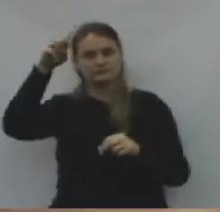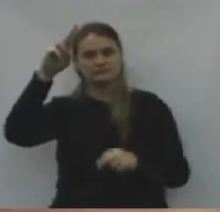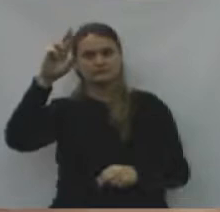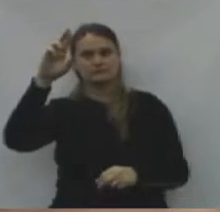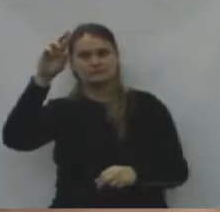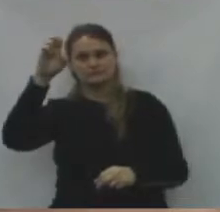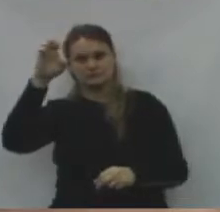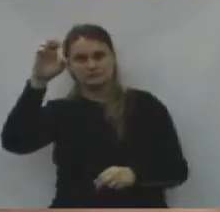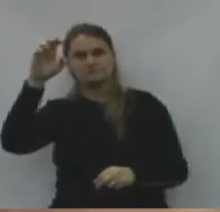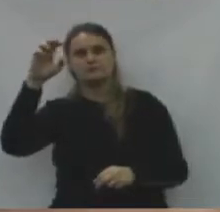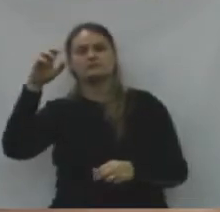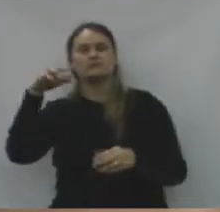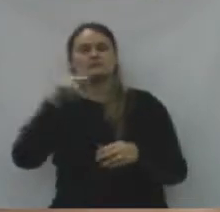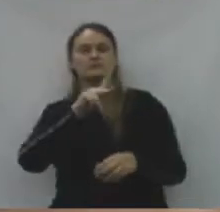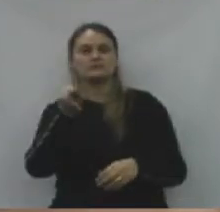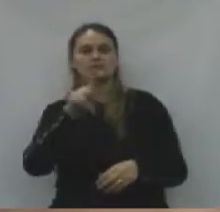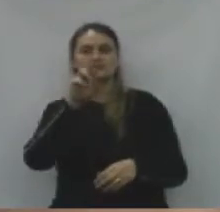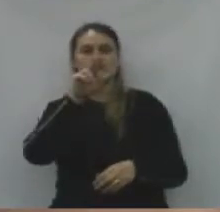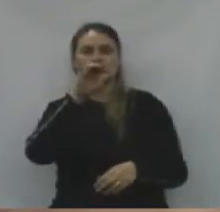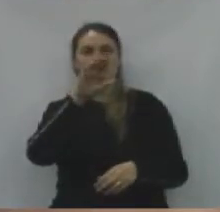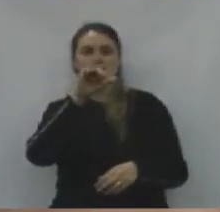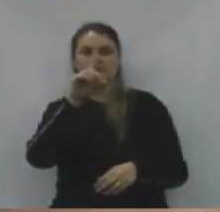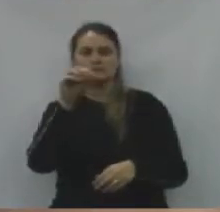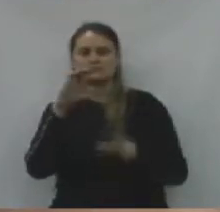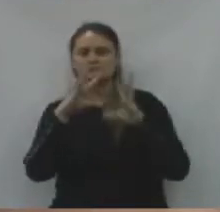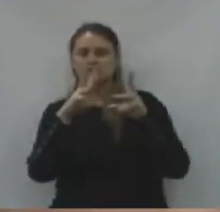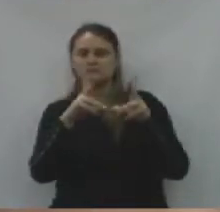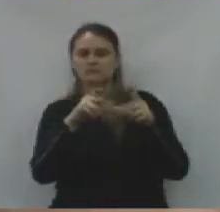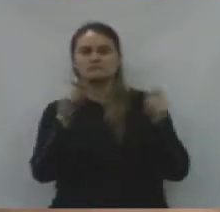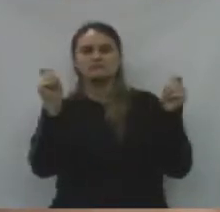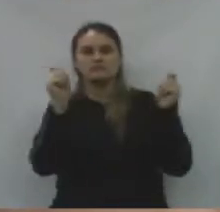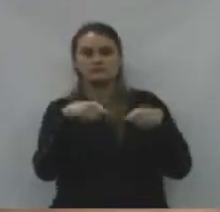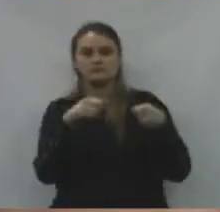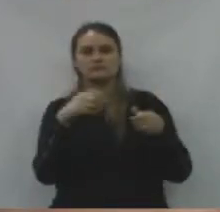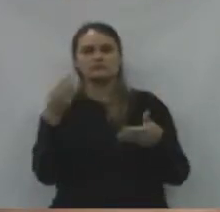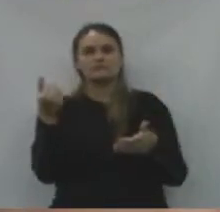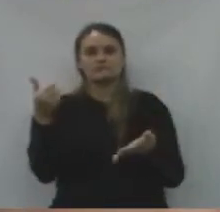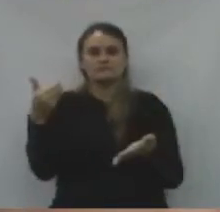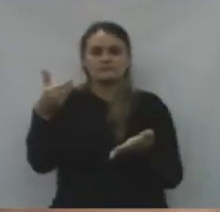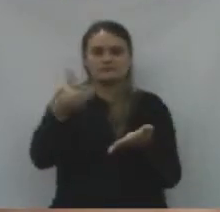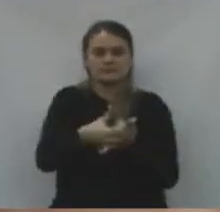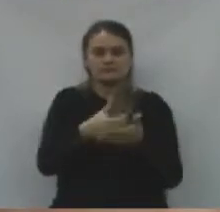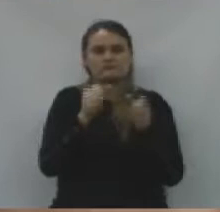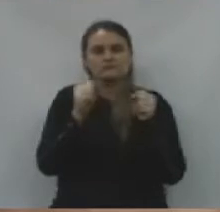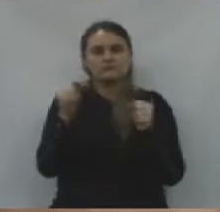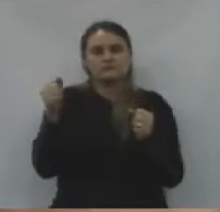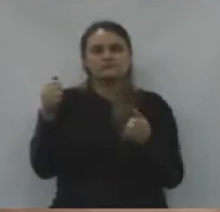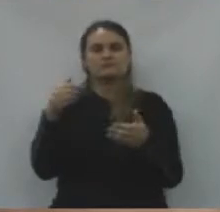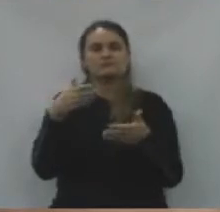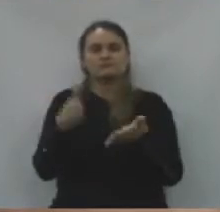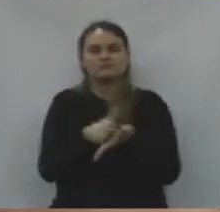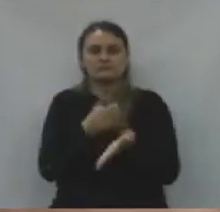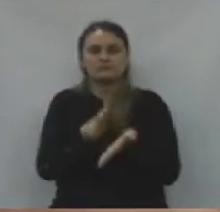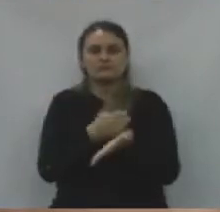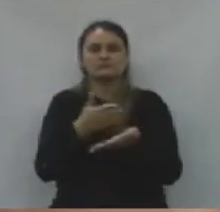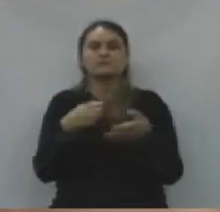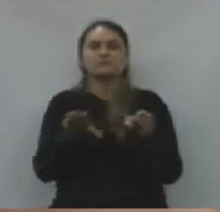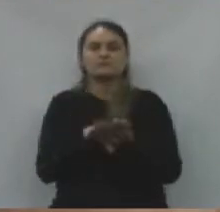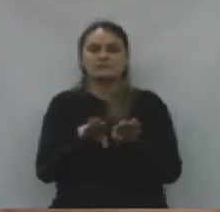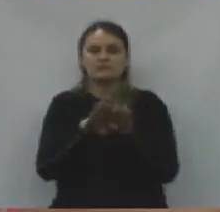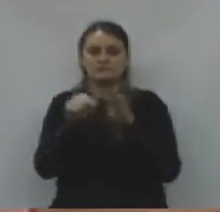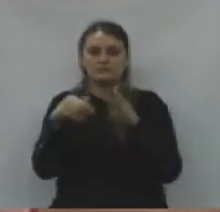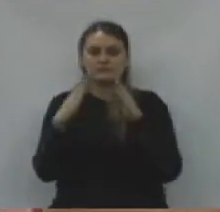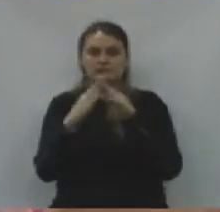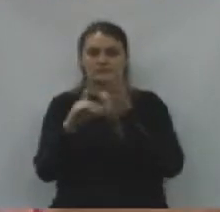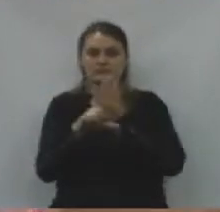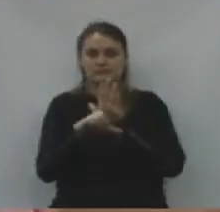ricardo ea todos os membros componentes por darem condições para que essas verbas possam vir e serem investidas também essa